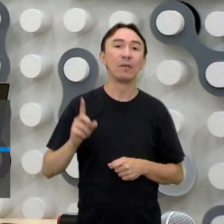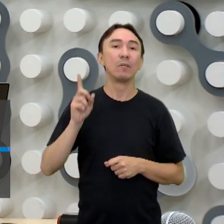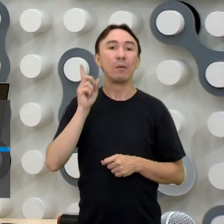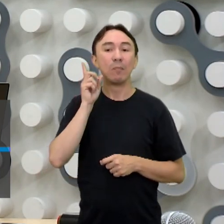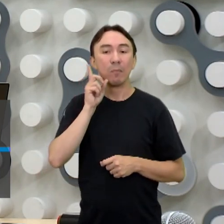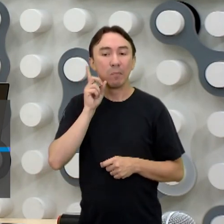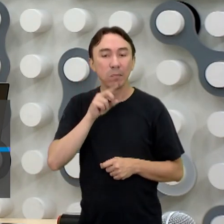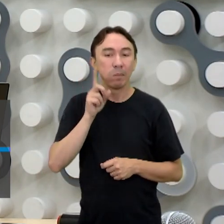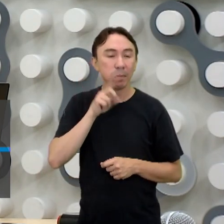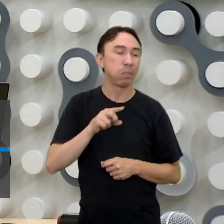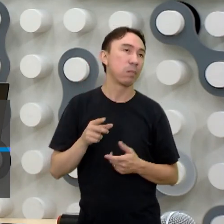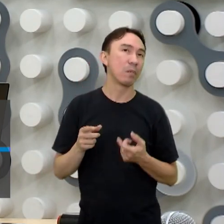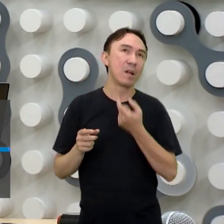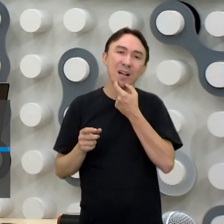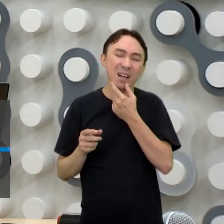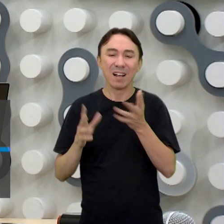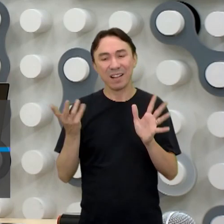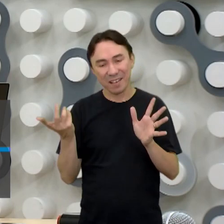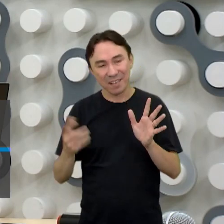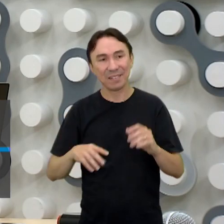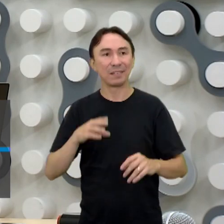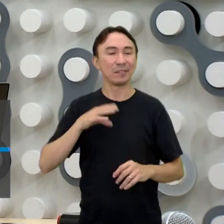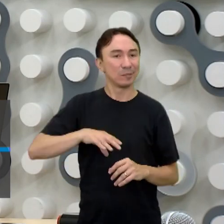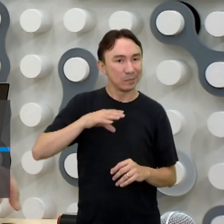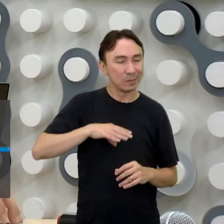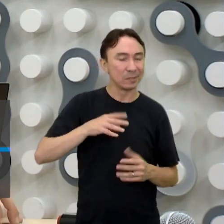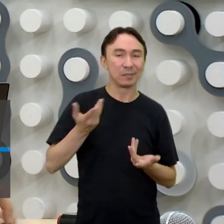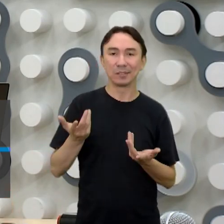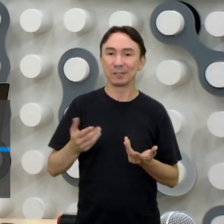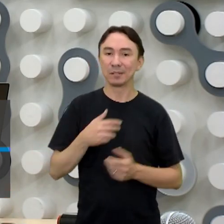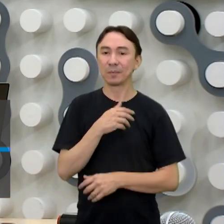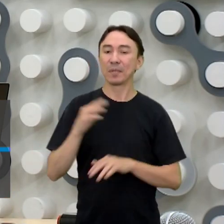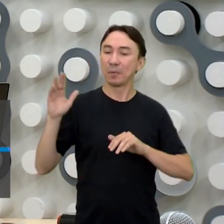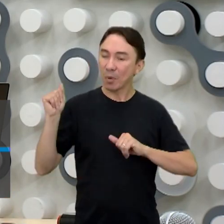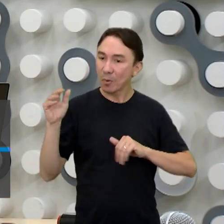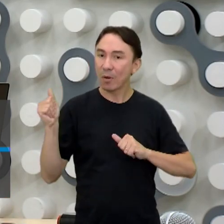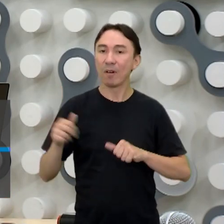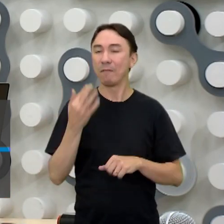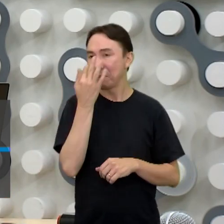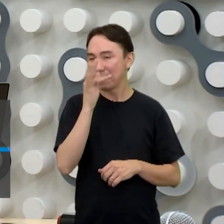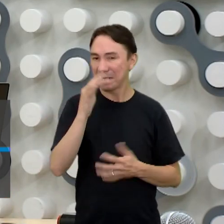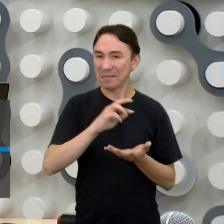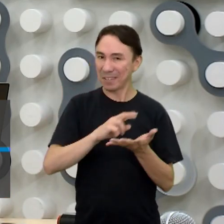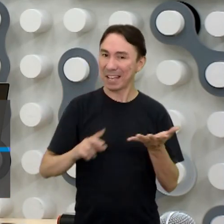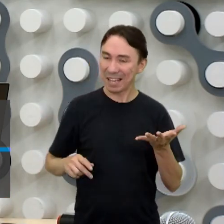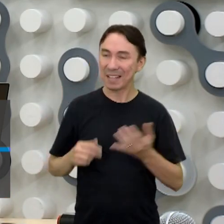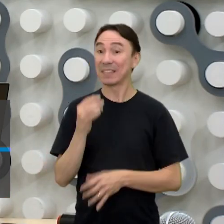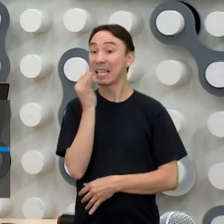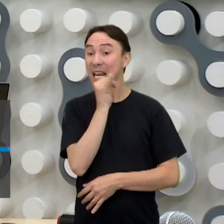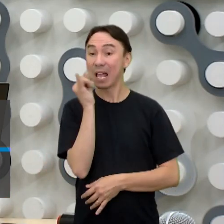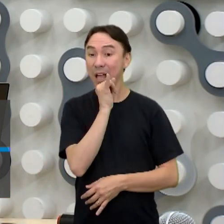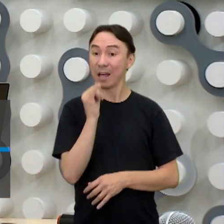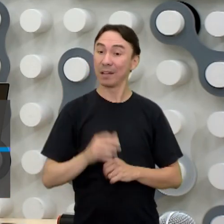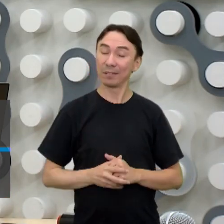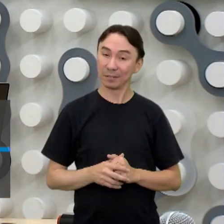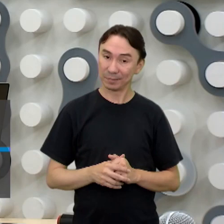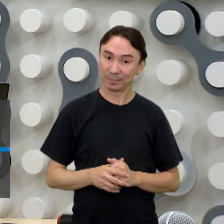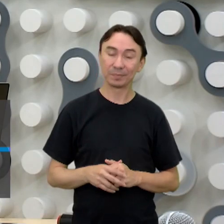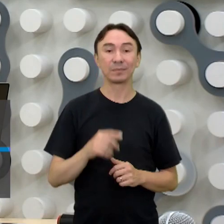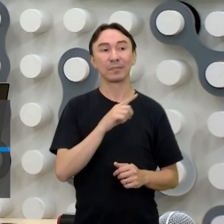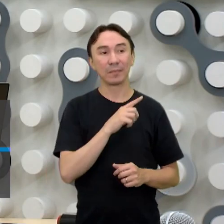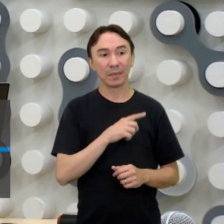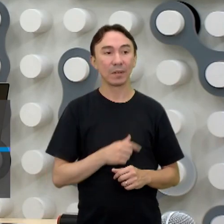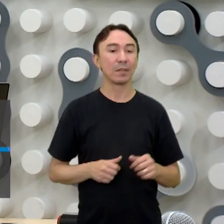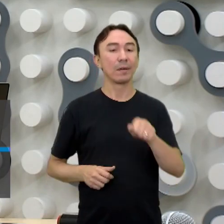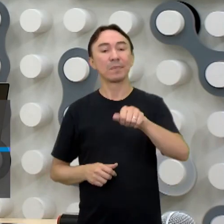assim sucessivamente. Assim funcionam as editorias, certo? Então tem o pessoal que cobre política, o